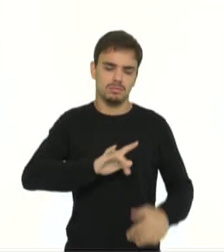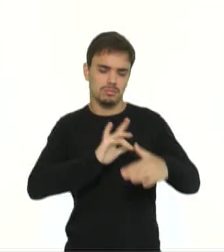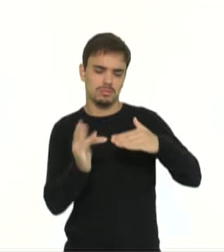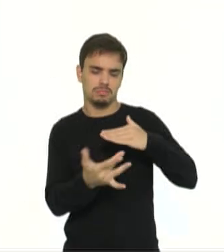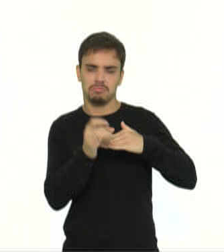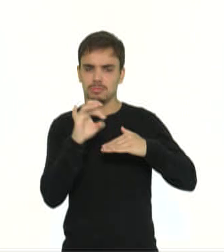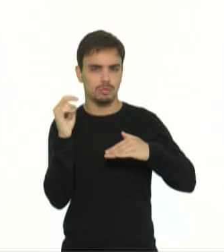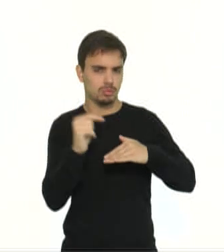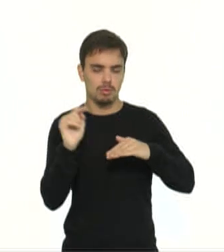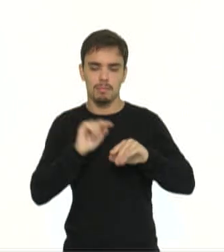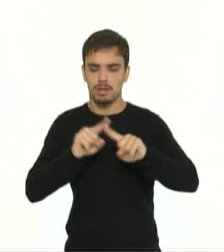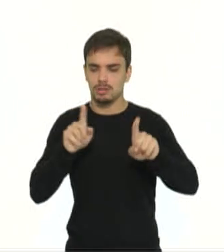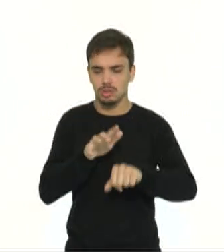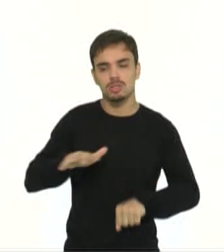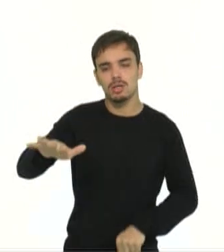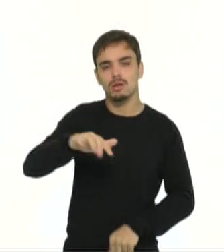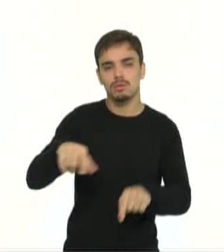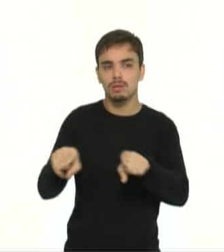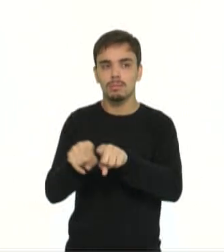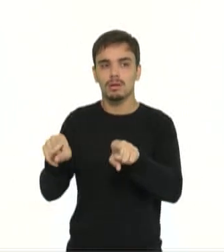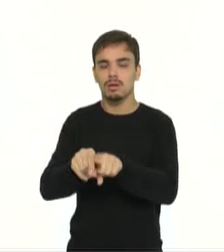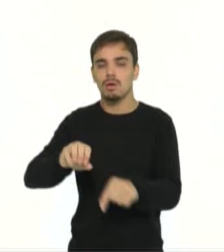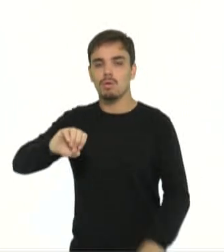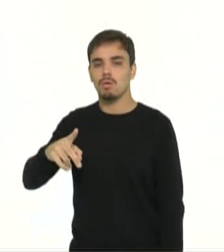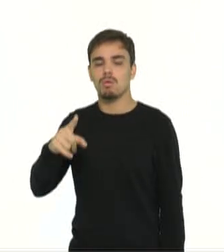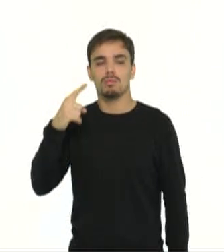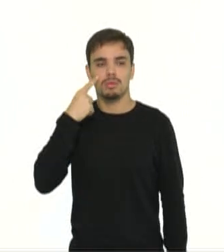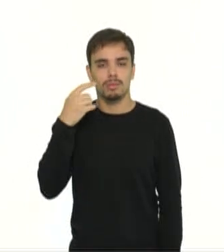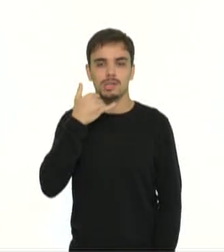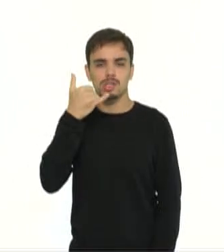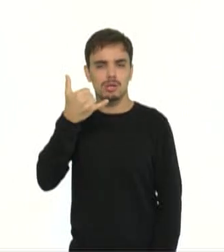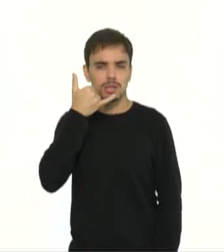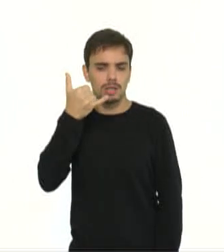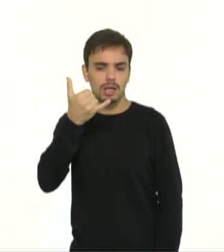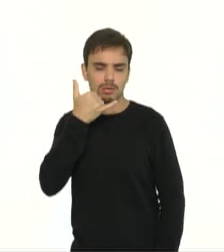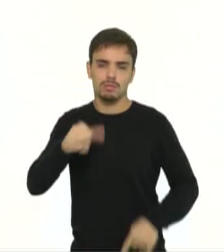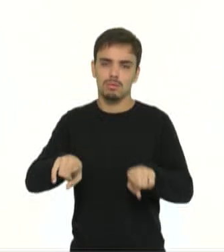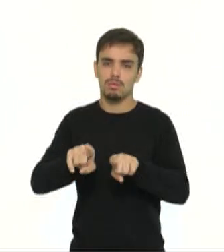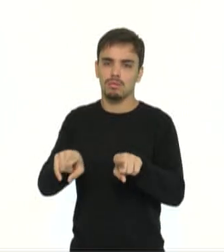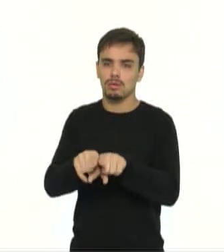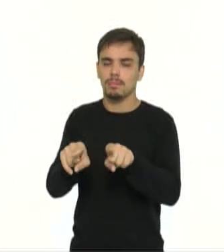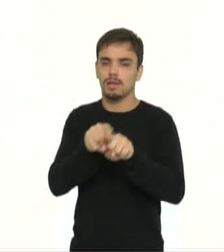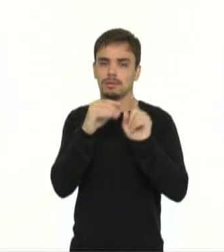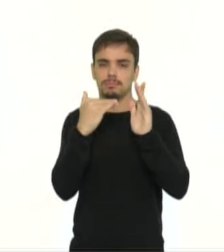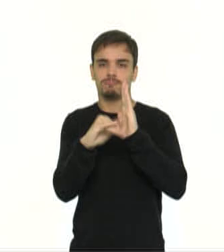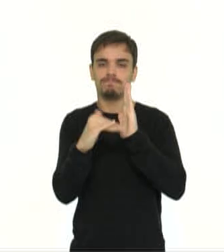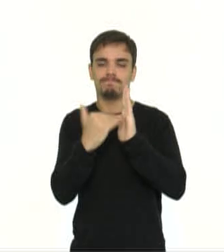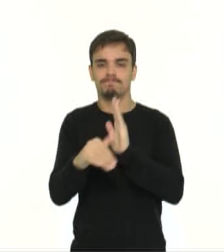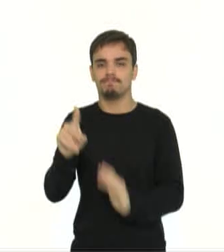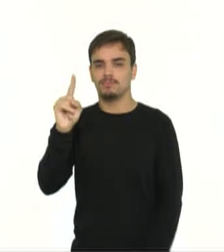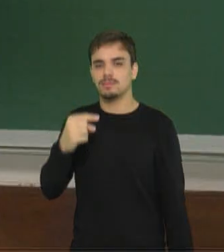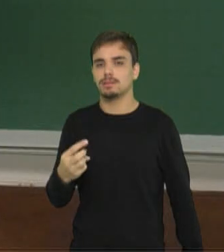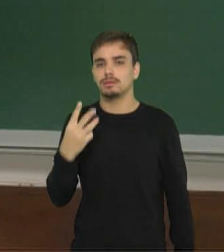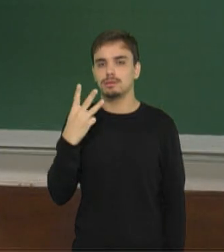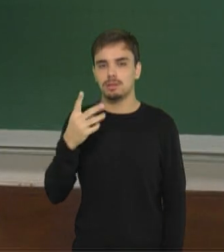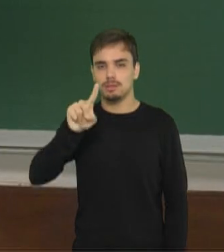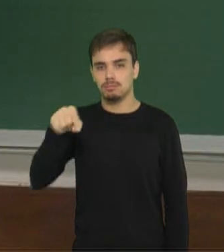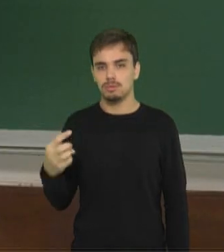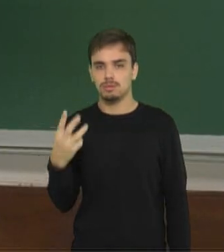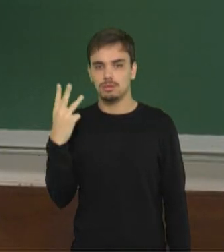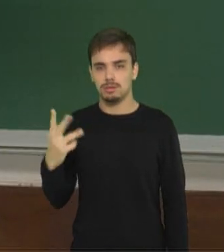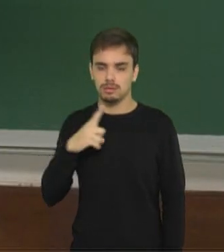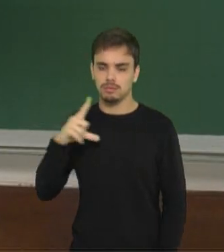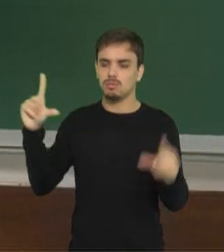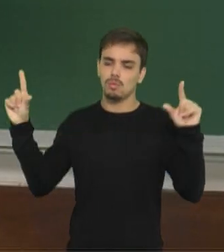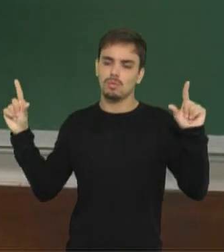sociais. Phone call, por chamadas telefônicas, ou por e-mails que é 3,3%, que foi o que menos